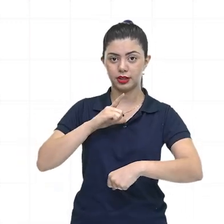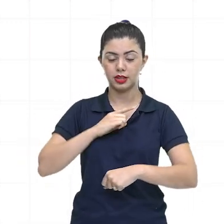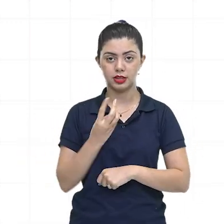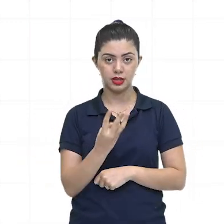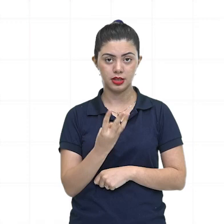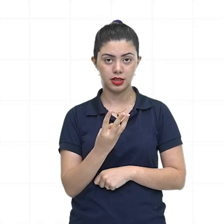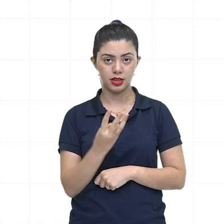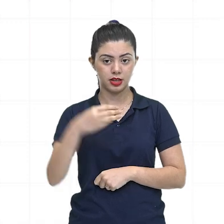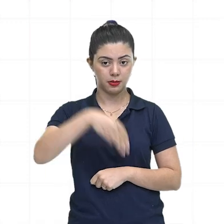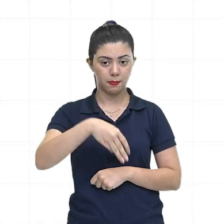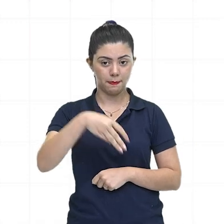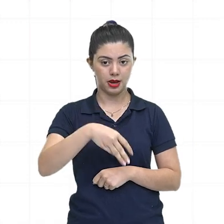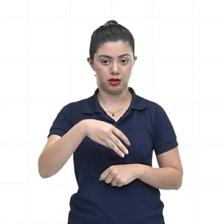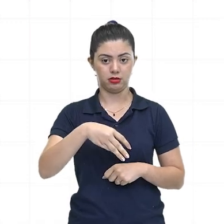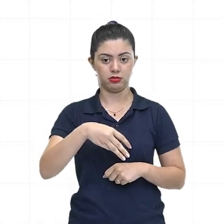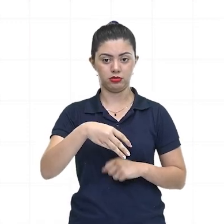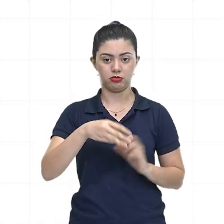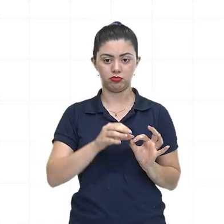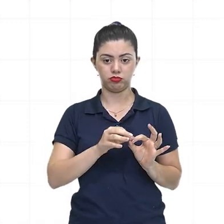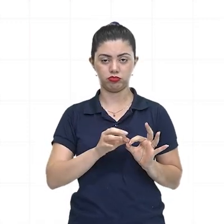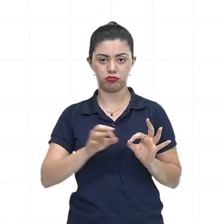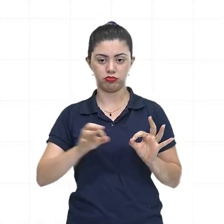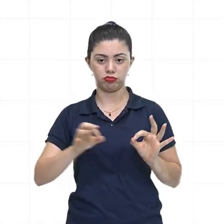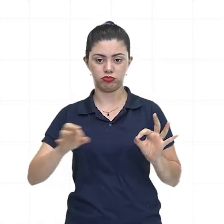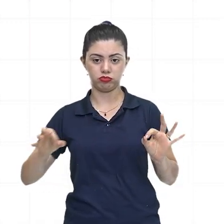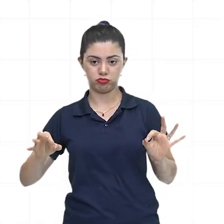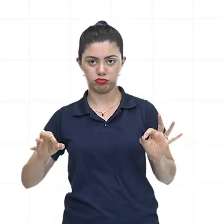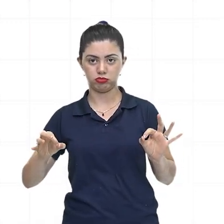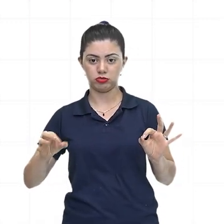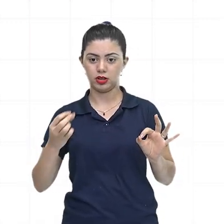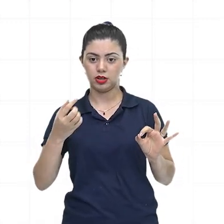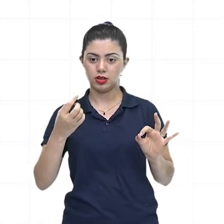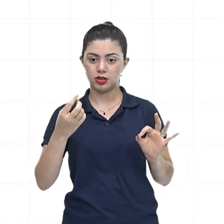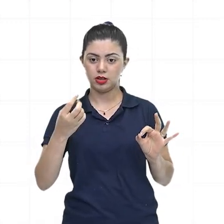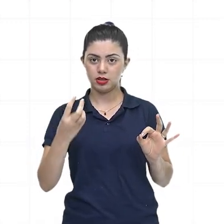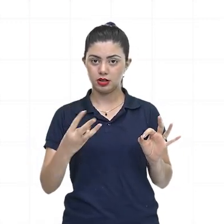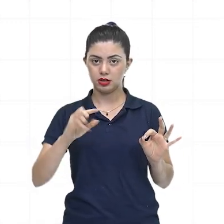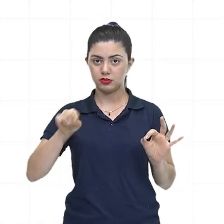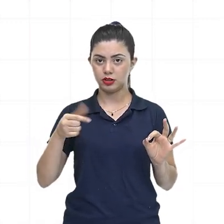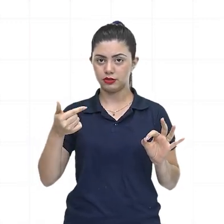metros, de largura por 3,25 de comprimento,